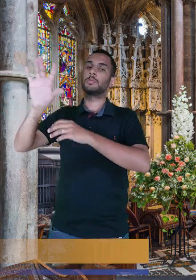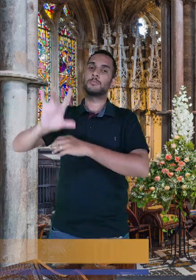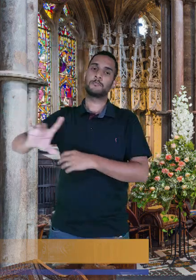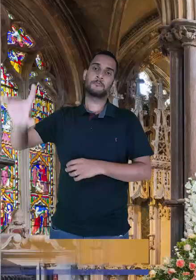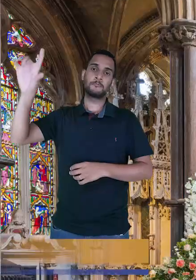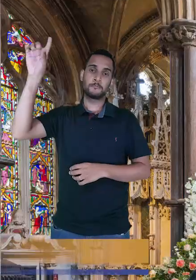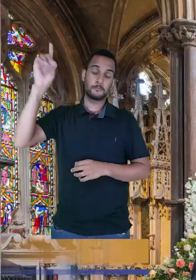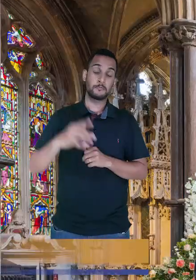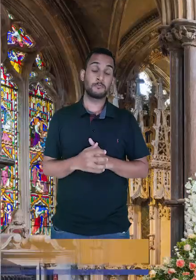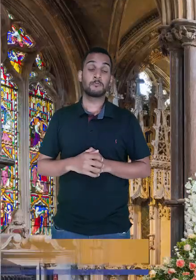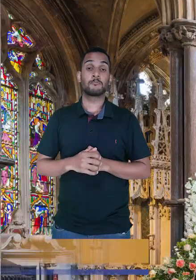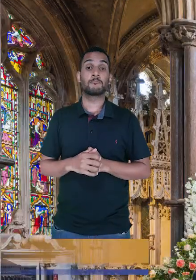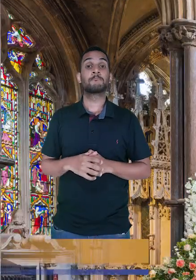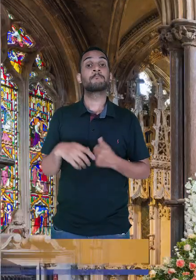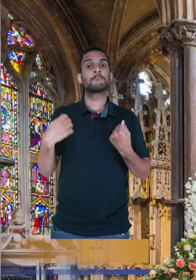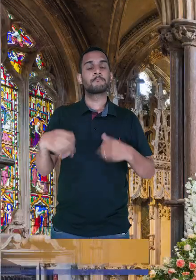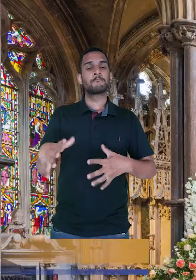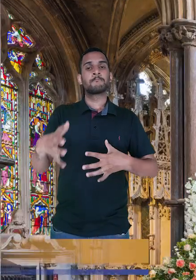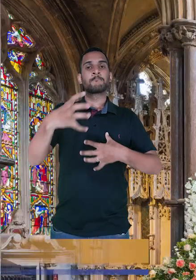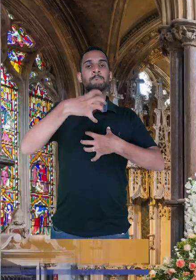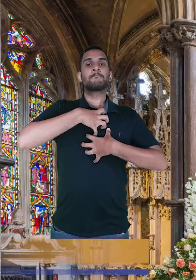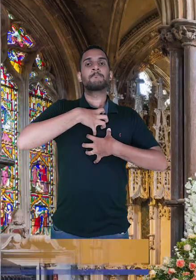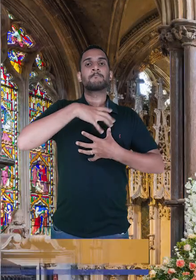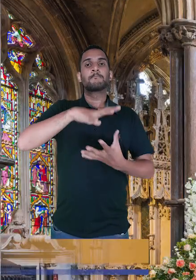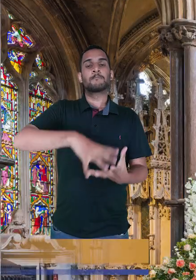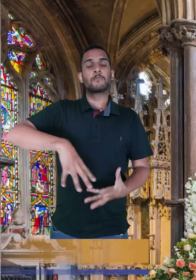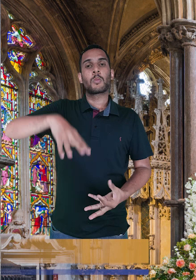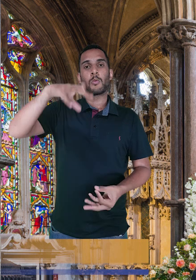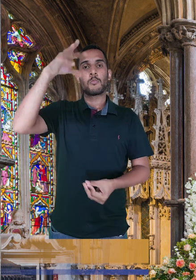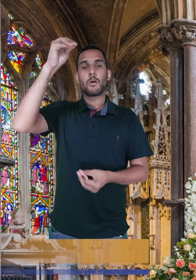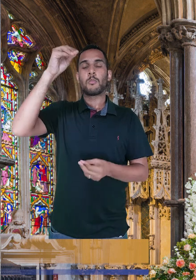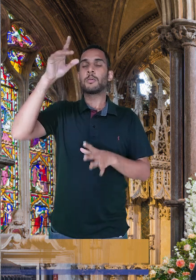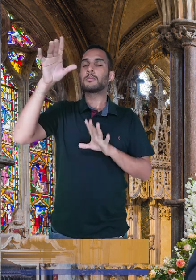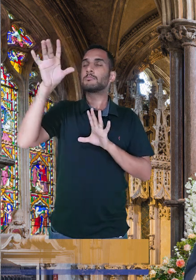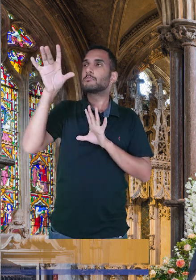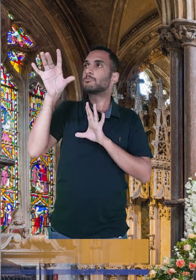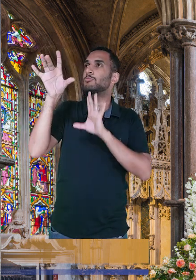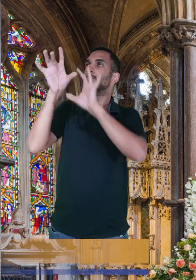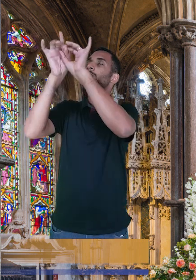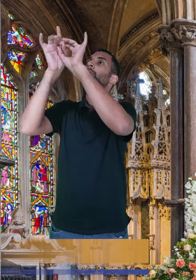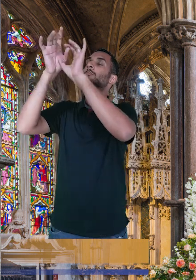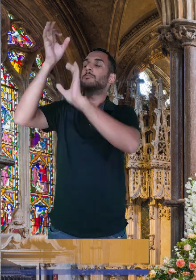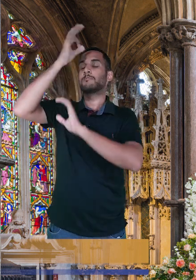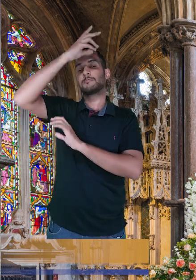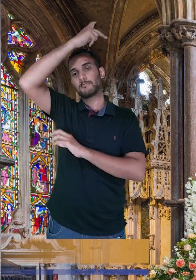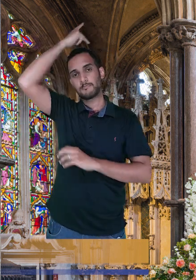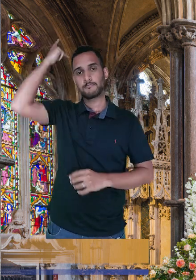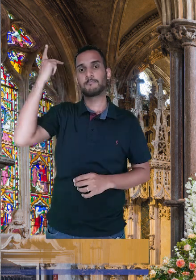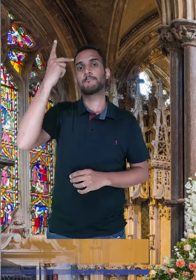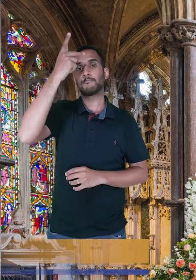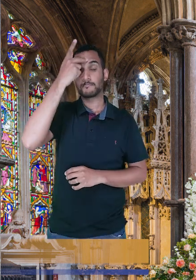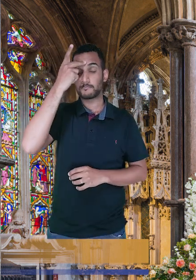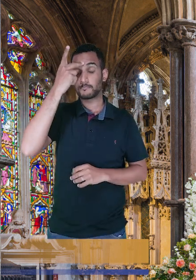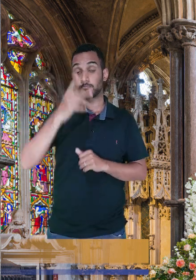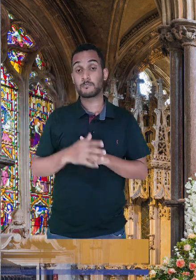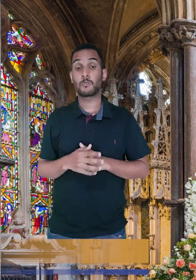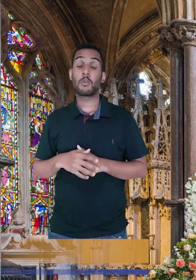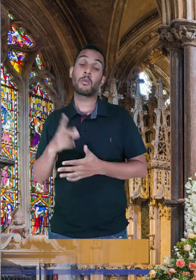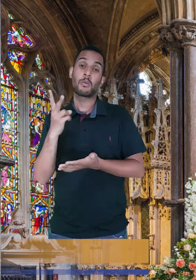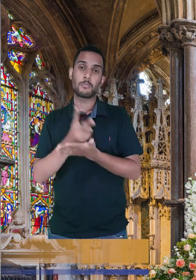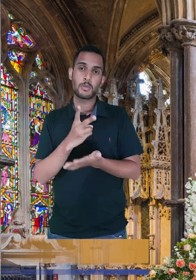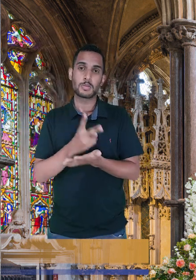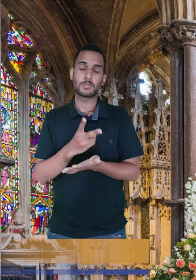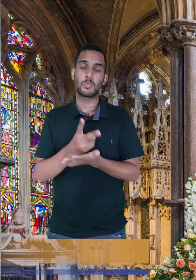nome. Estes devem ser os sentimentos de uma alma que se compenetra da habitação do Espírito Santo em si